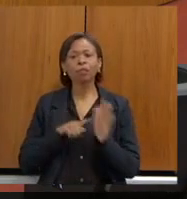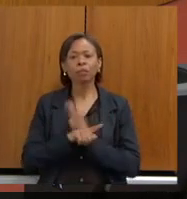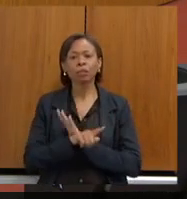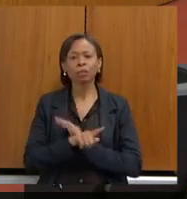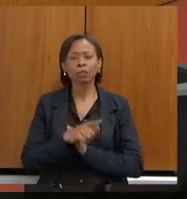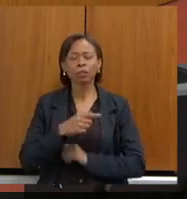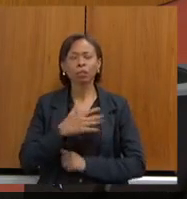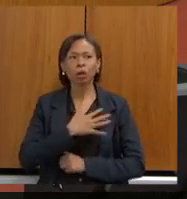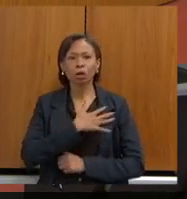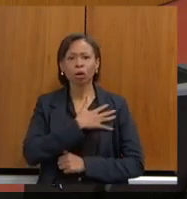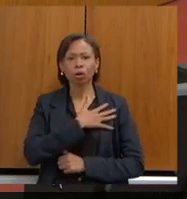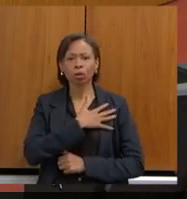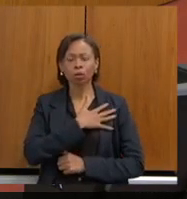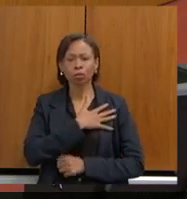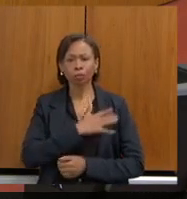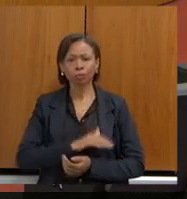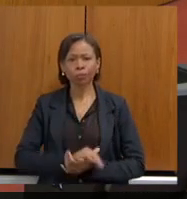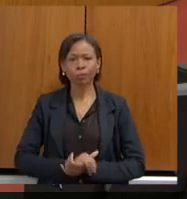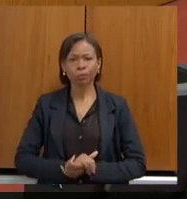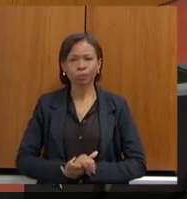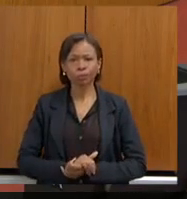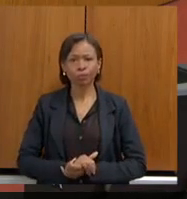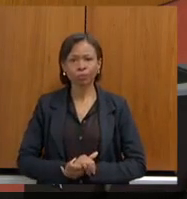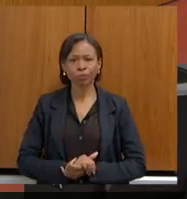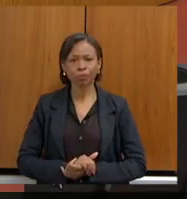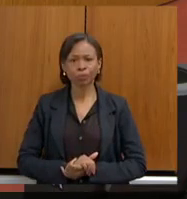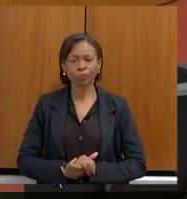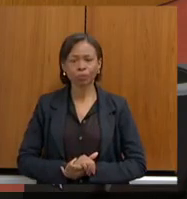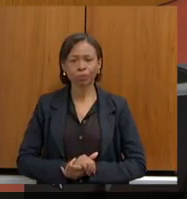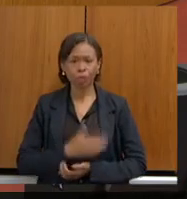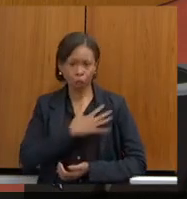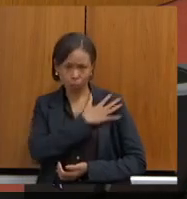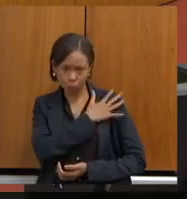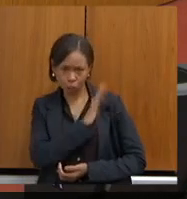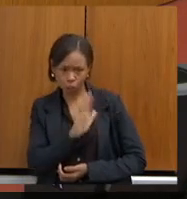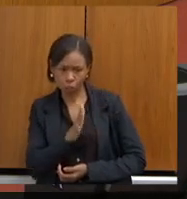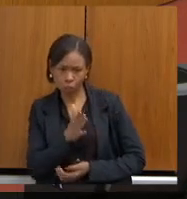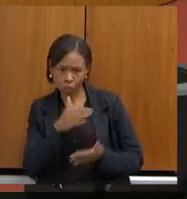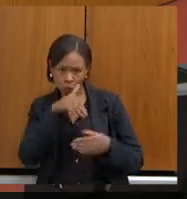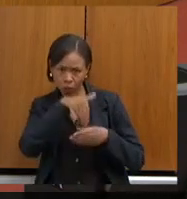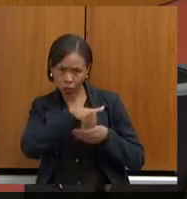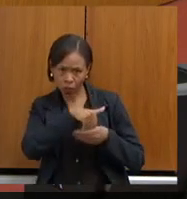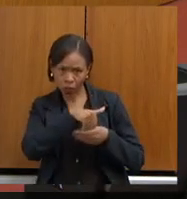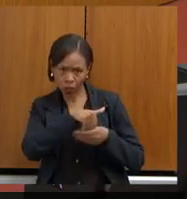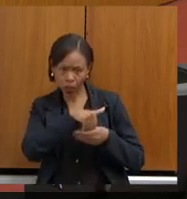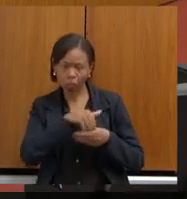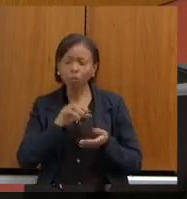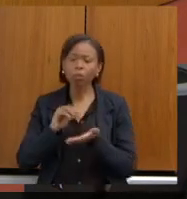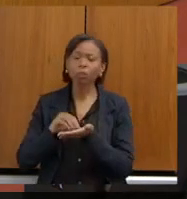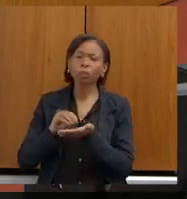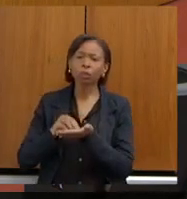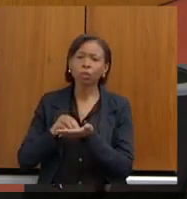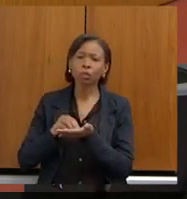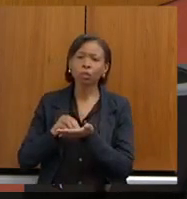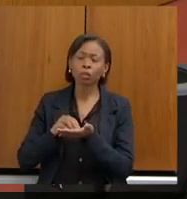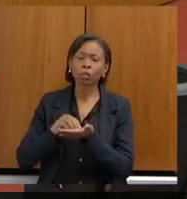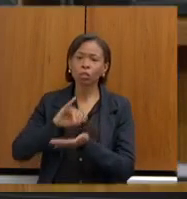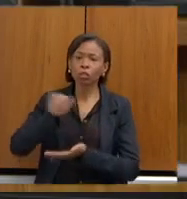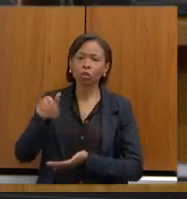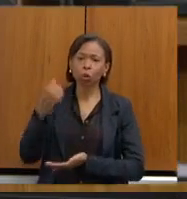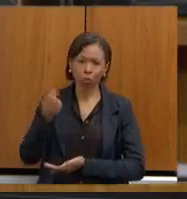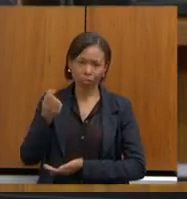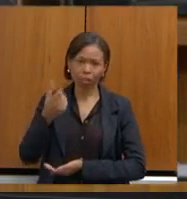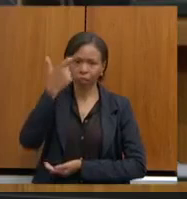da praça jantonio já voltou ou seja voltou só falta então Deputado João Leite